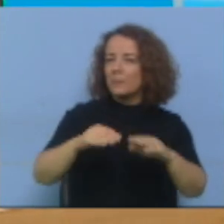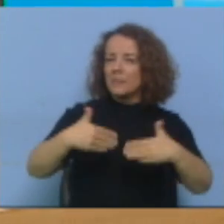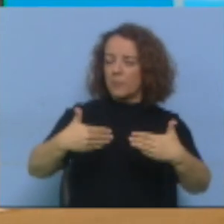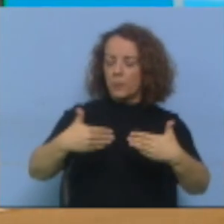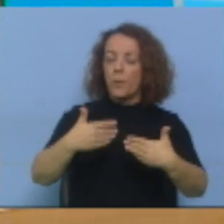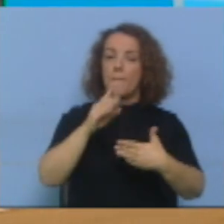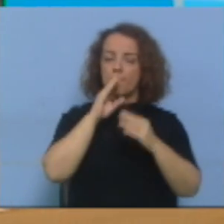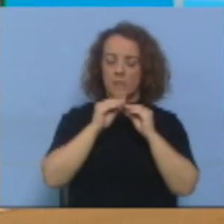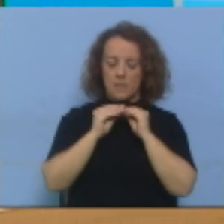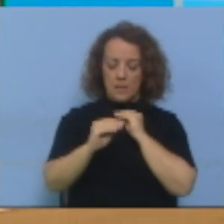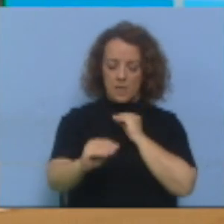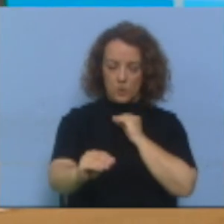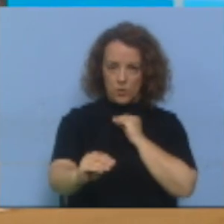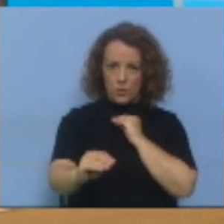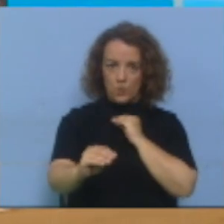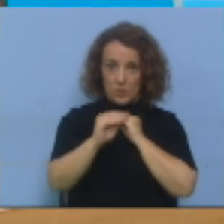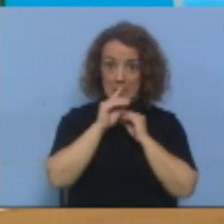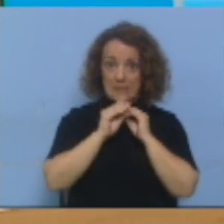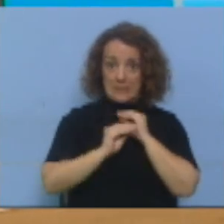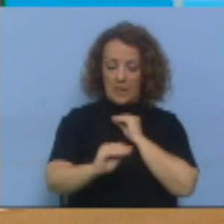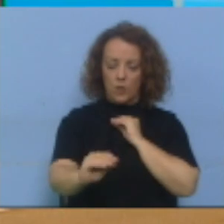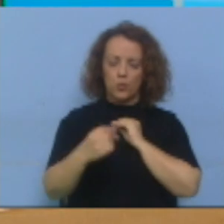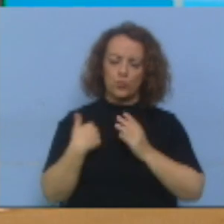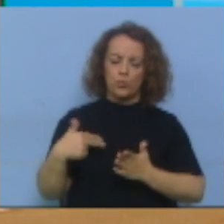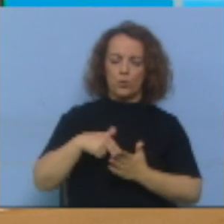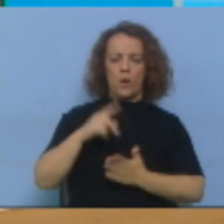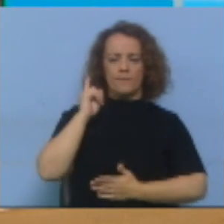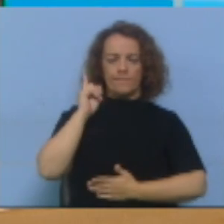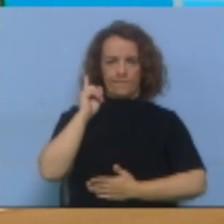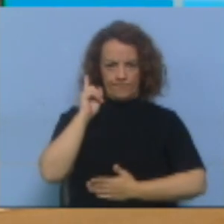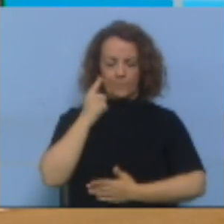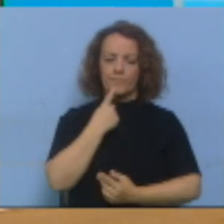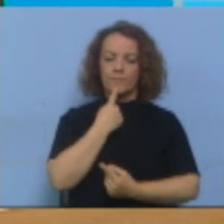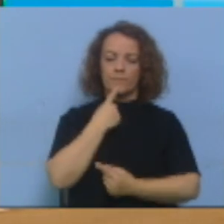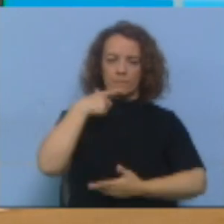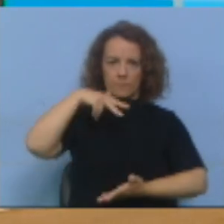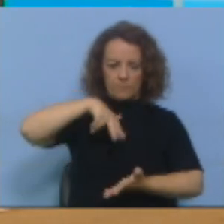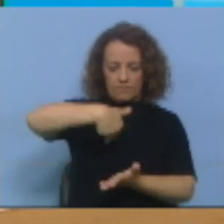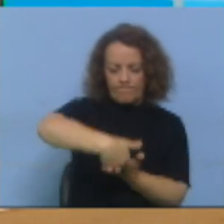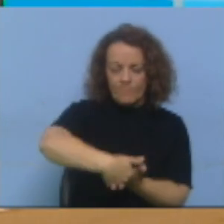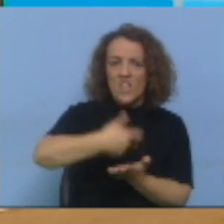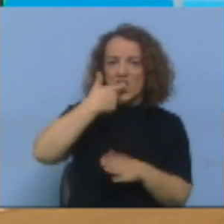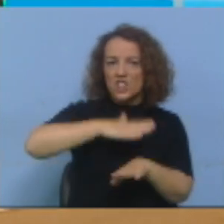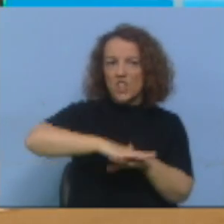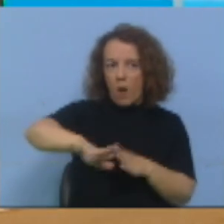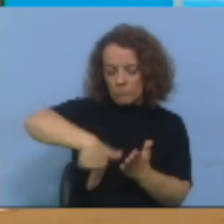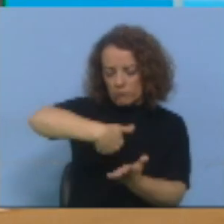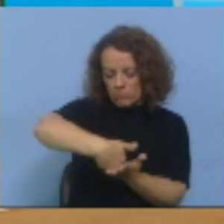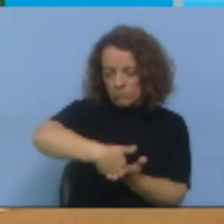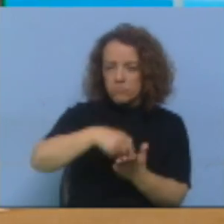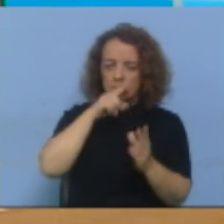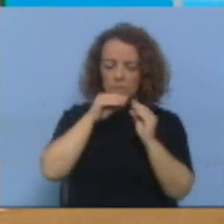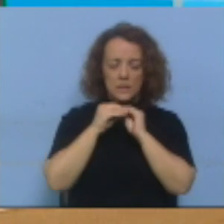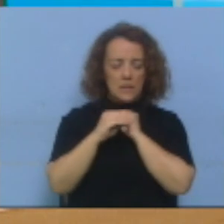Começa em silêncio, e que aquele que preside e alguns os ministros prostrados no chão em oração, num silêncio